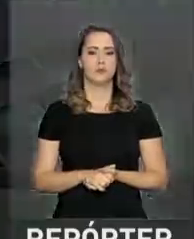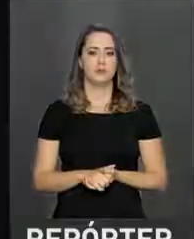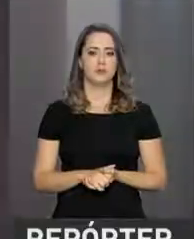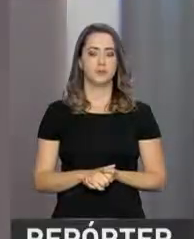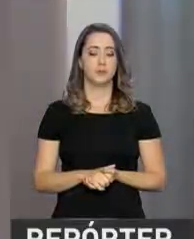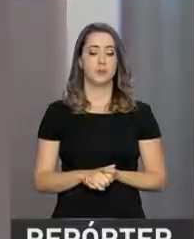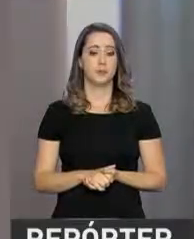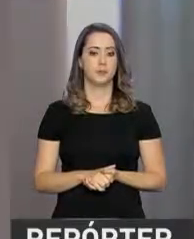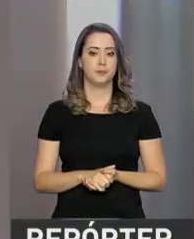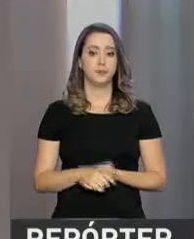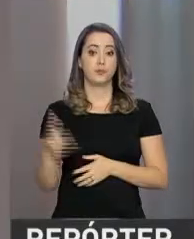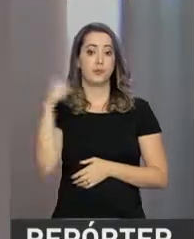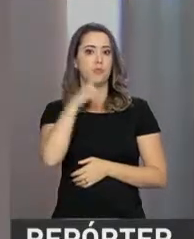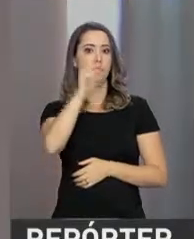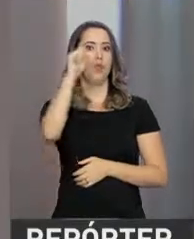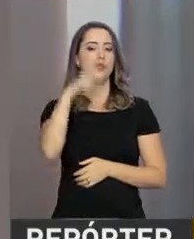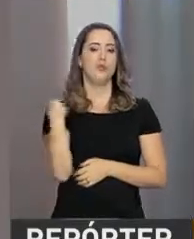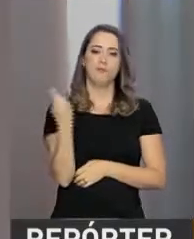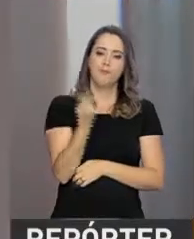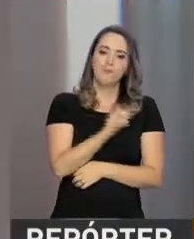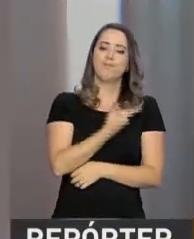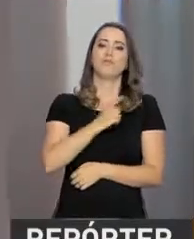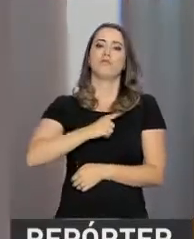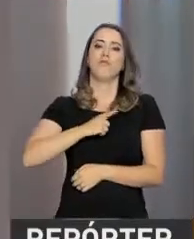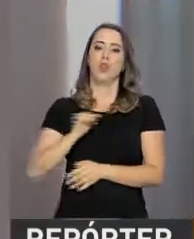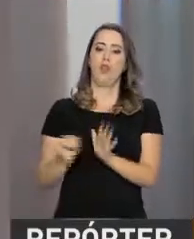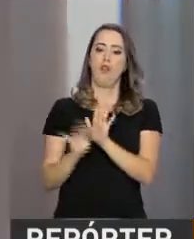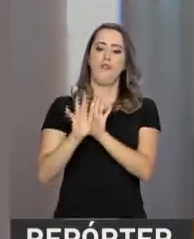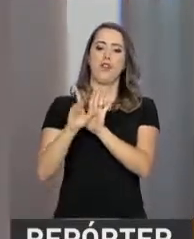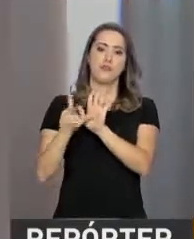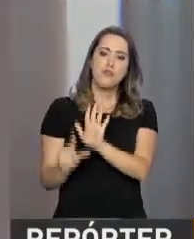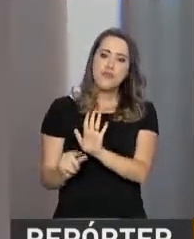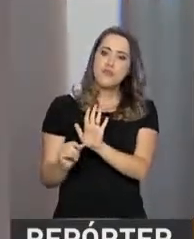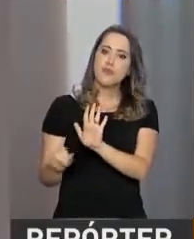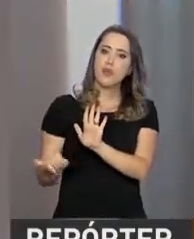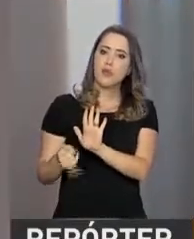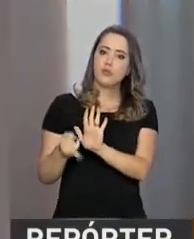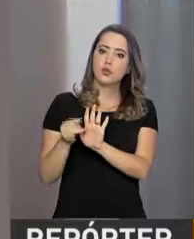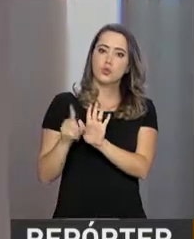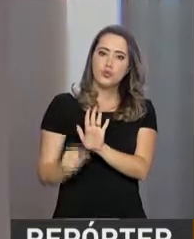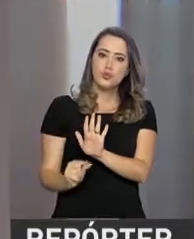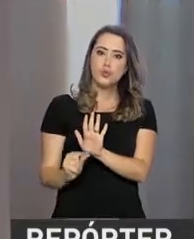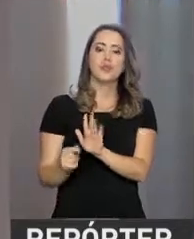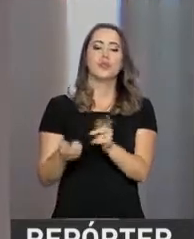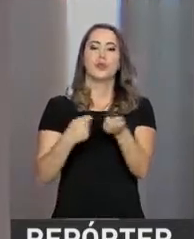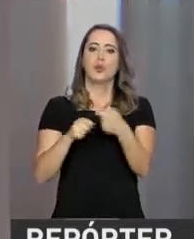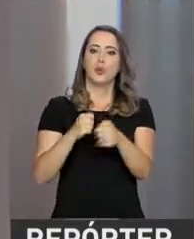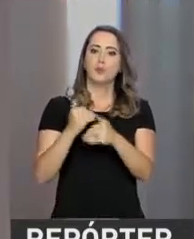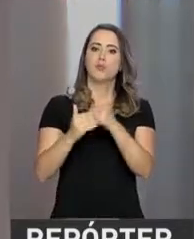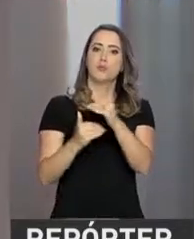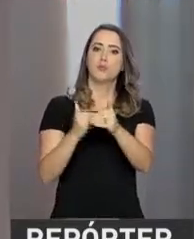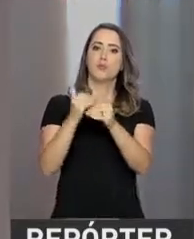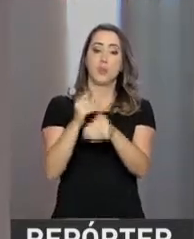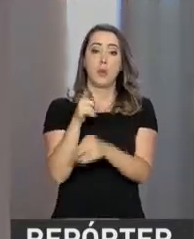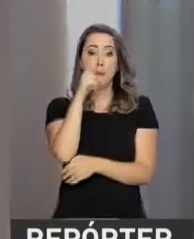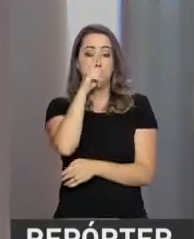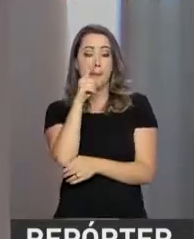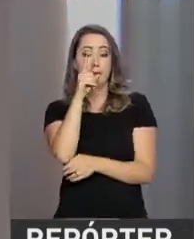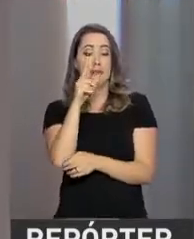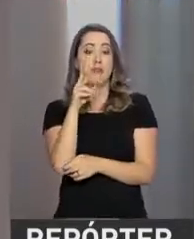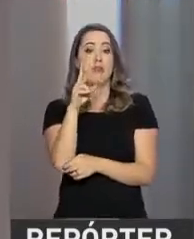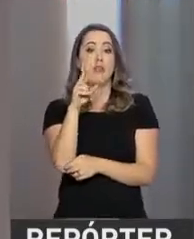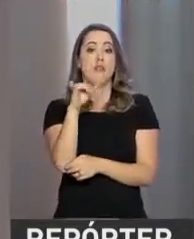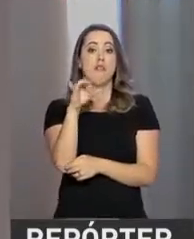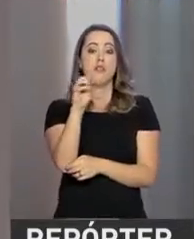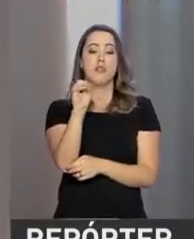as conquistas que nós tivemos que a inflação baixa ea economia crescendo taxa de juros baixa é isso que o país credit